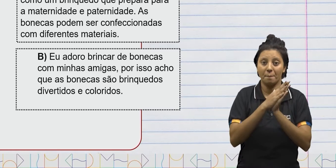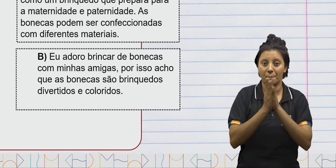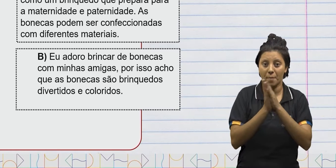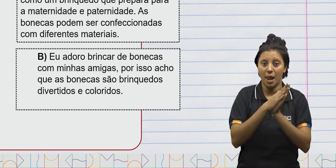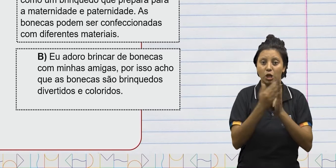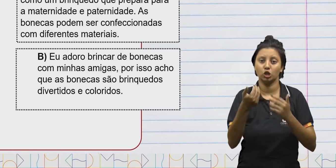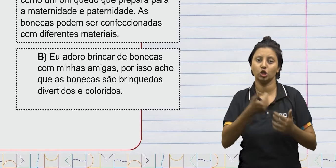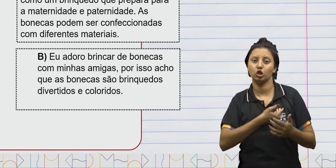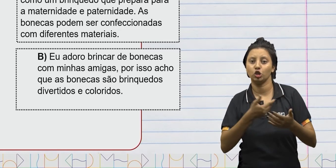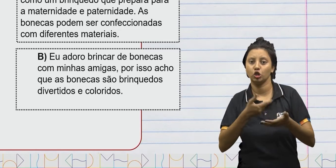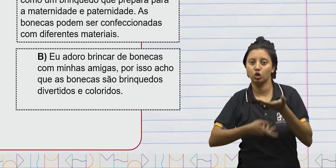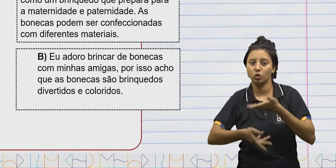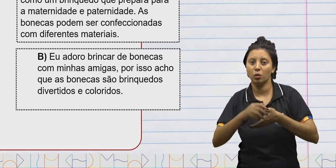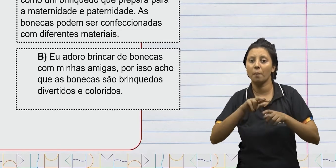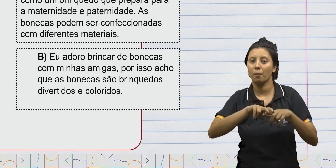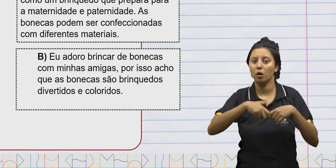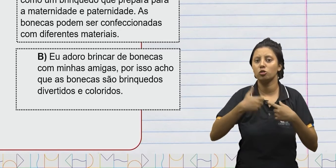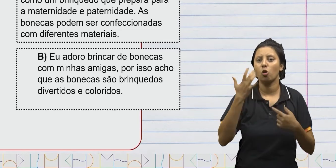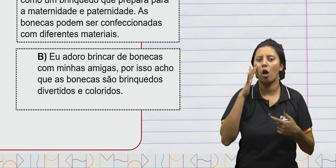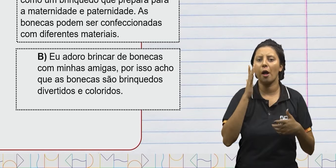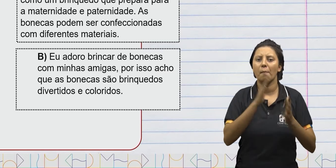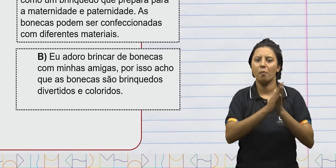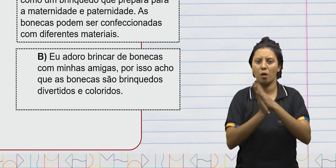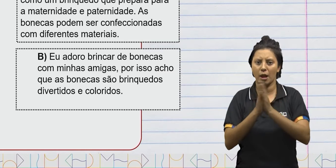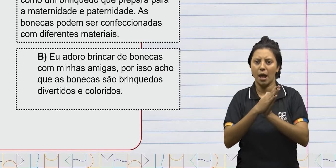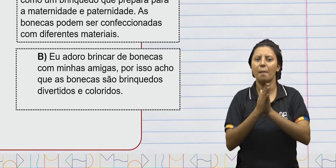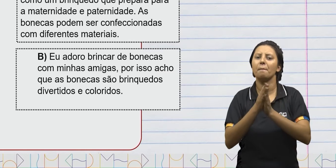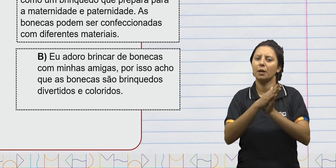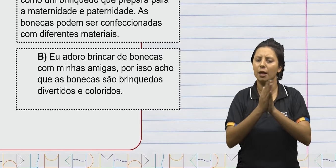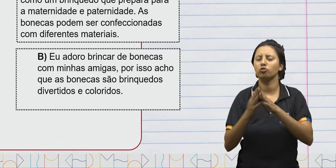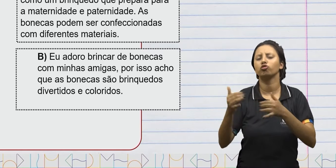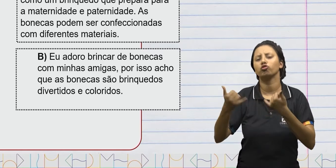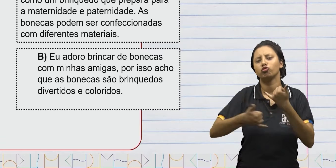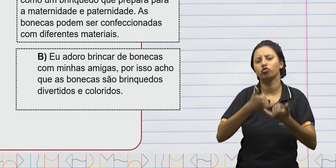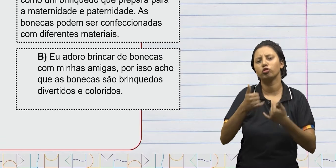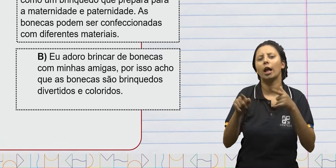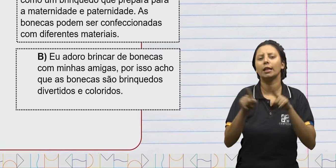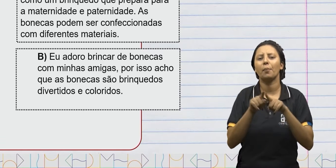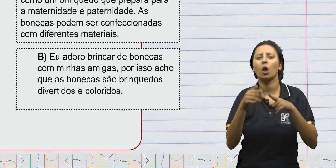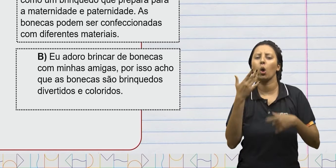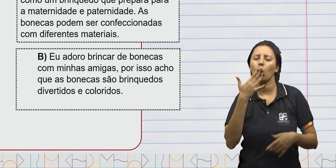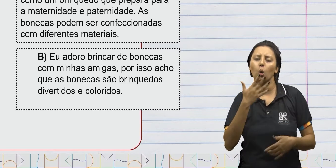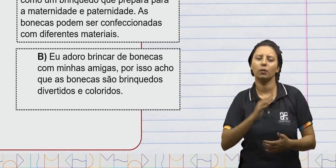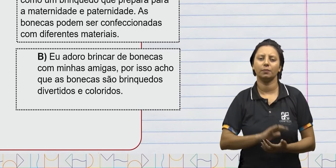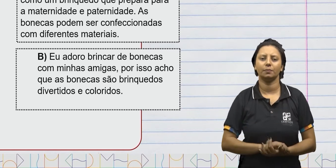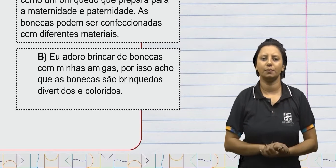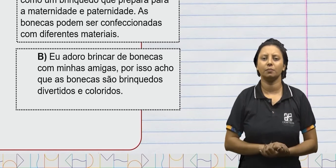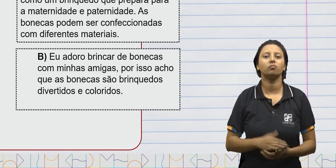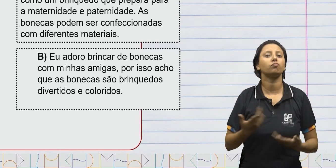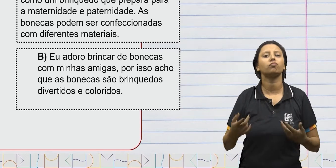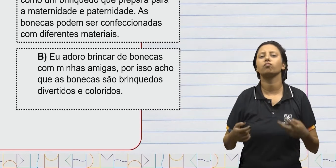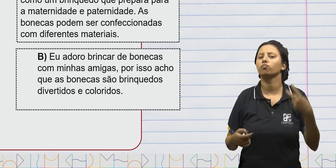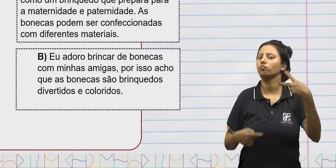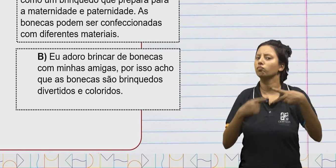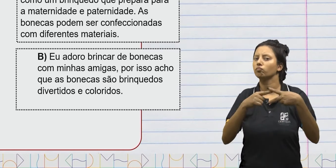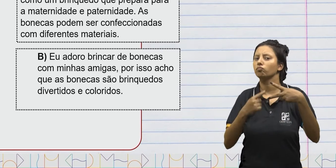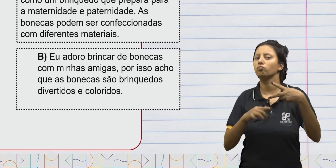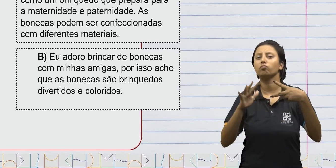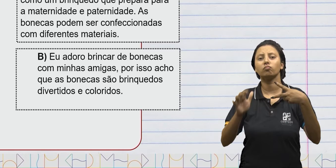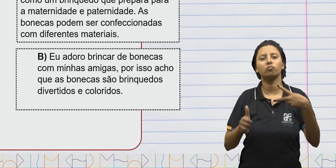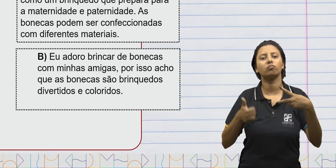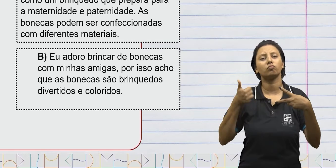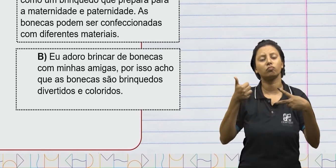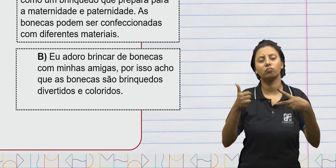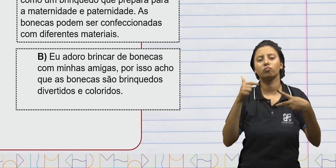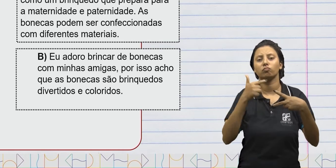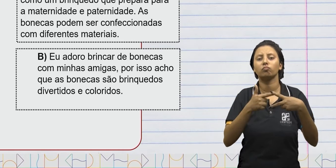minhas amigas, por isso acho que as bonecas são brinquedos divertidos e coloridos. E agora, qual das duas opções